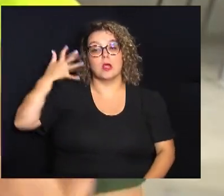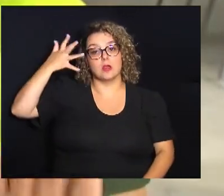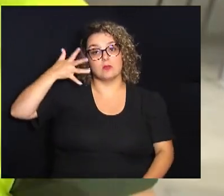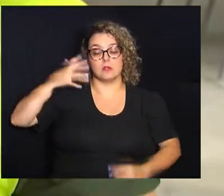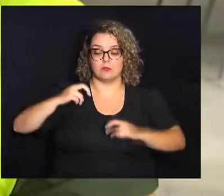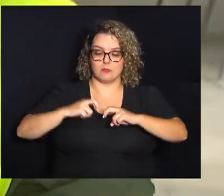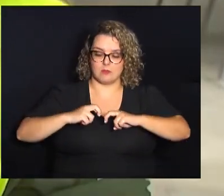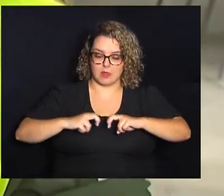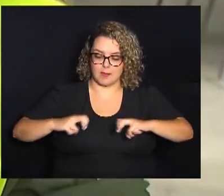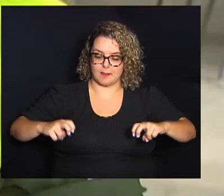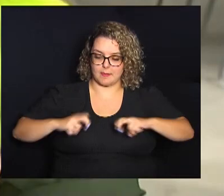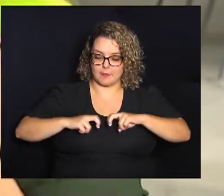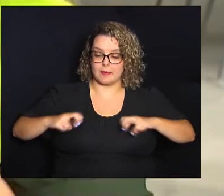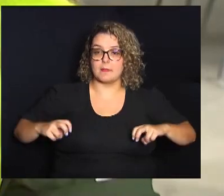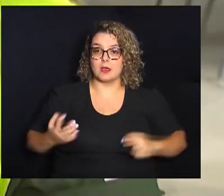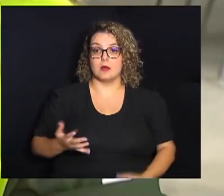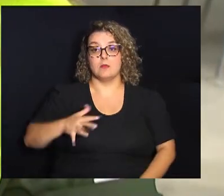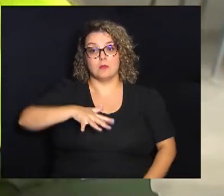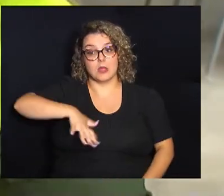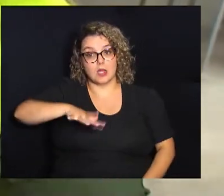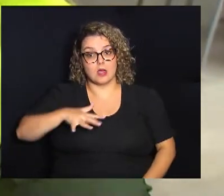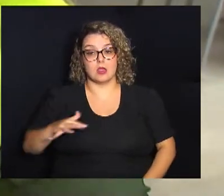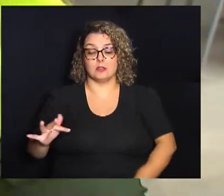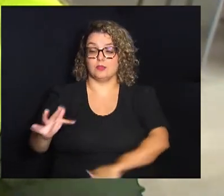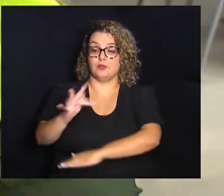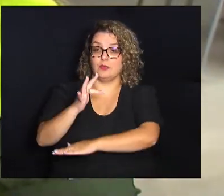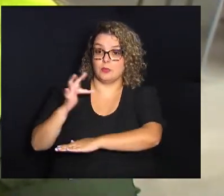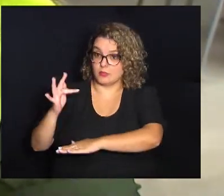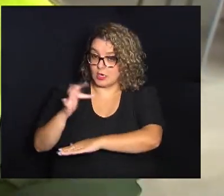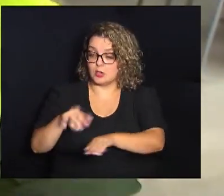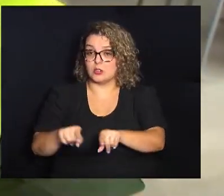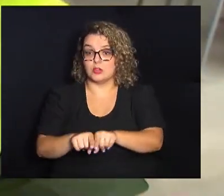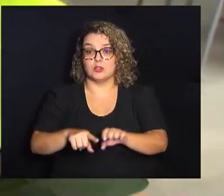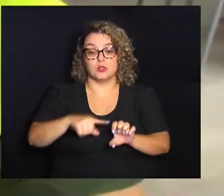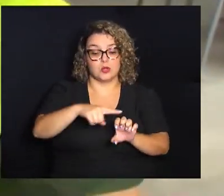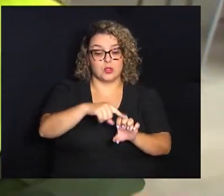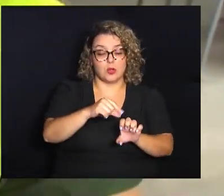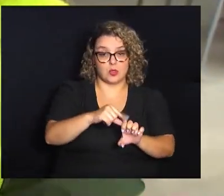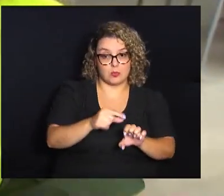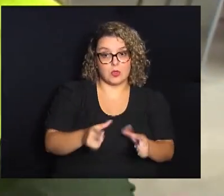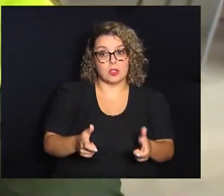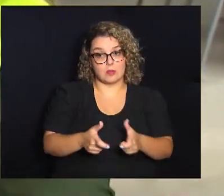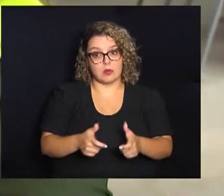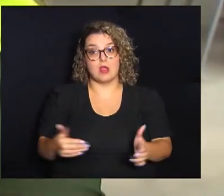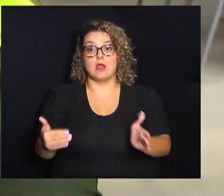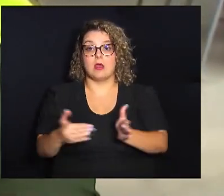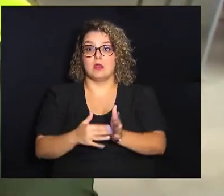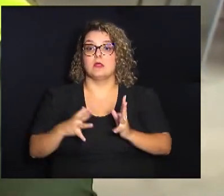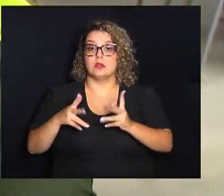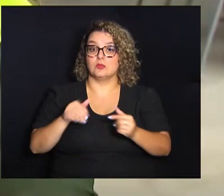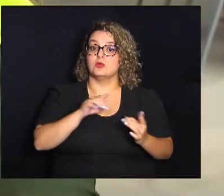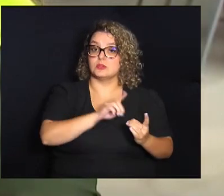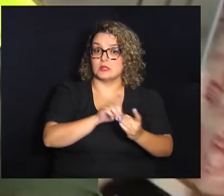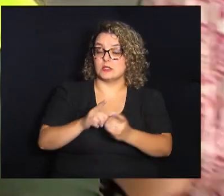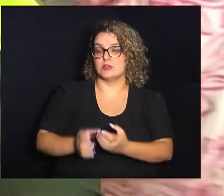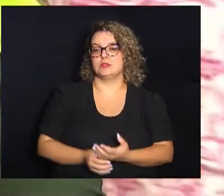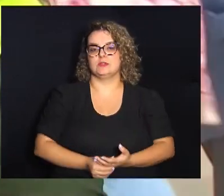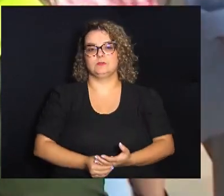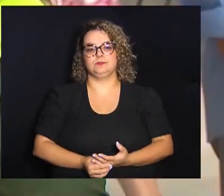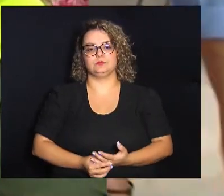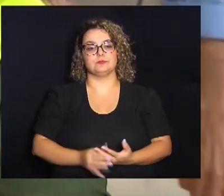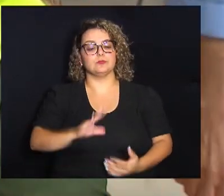palestras voltadas para o mercado formal e também para o microempreendedor até que fossem atendidos.